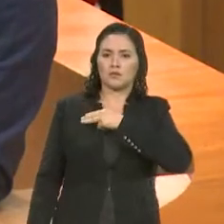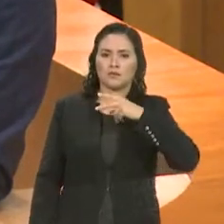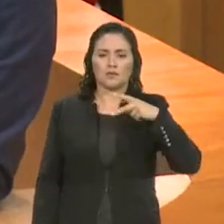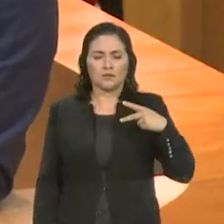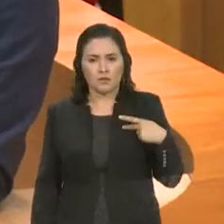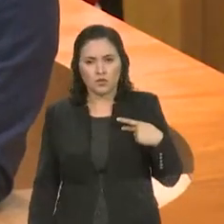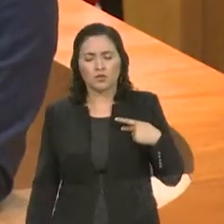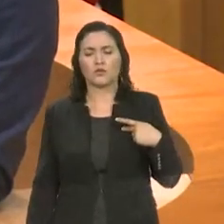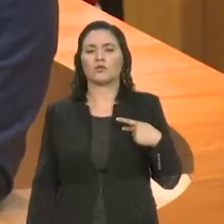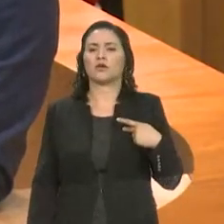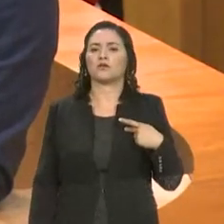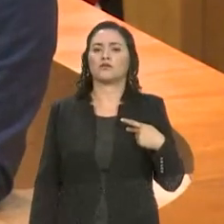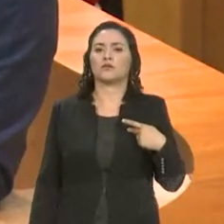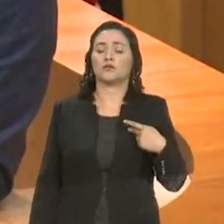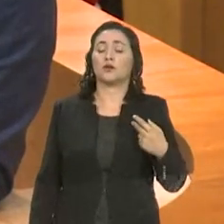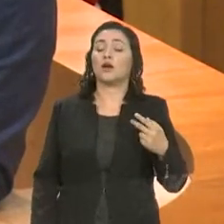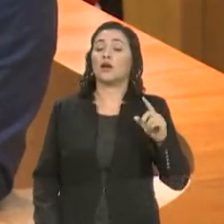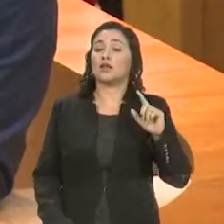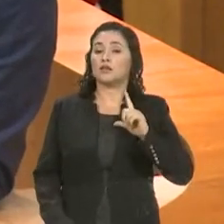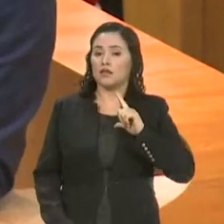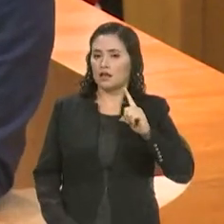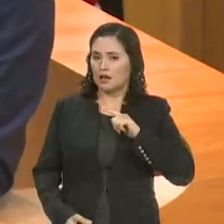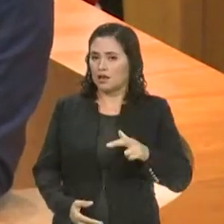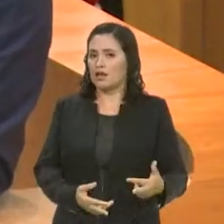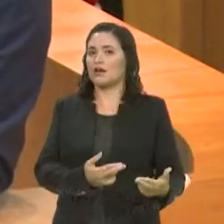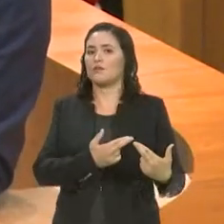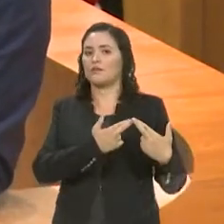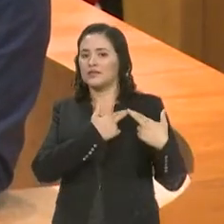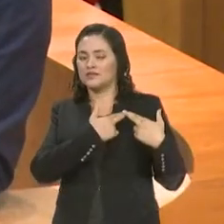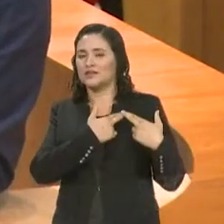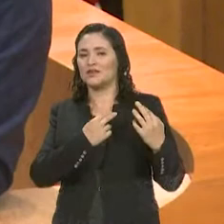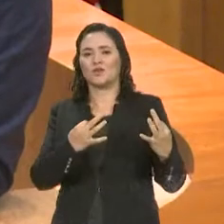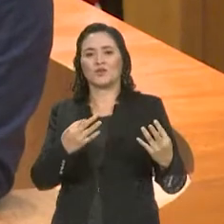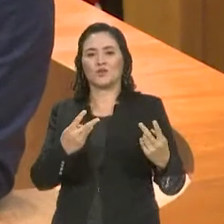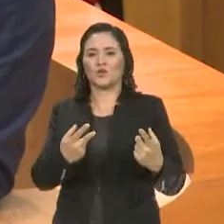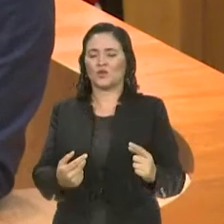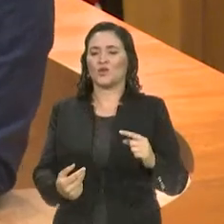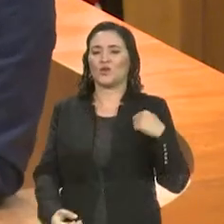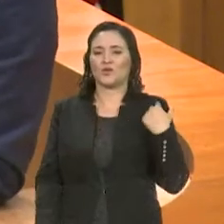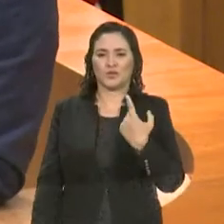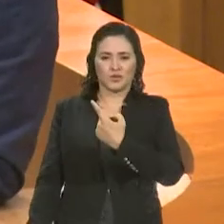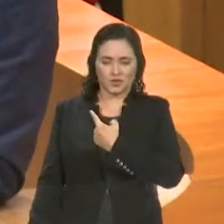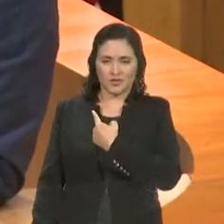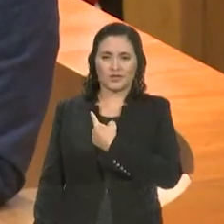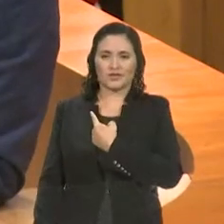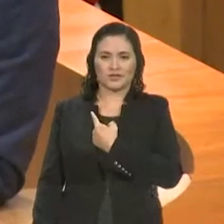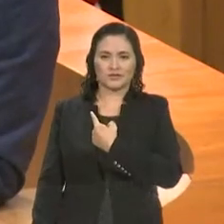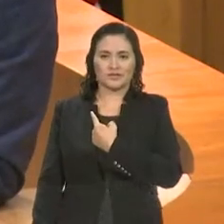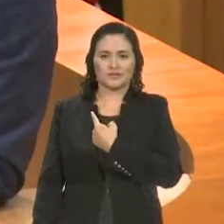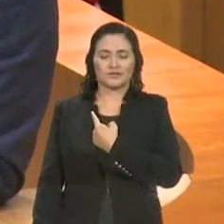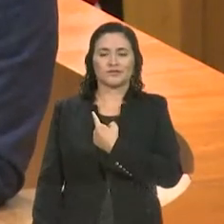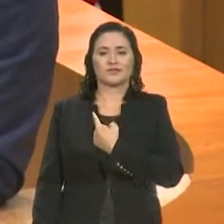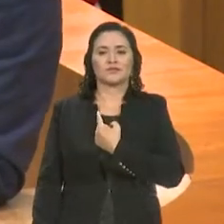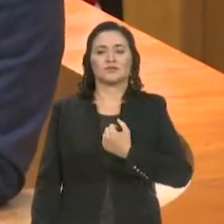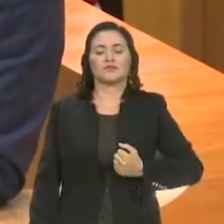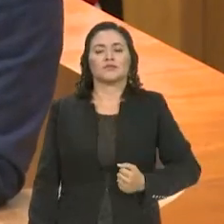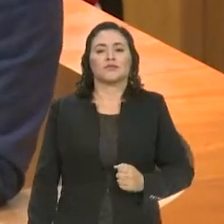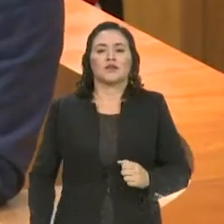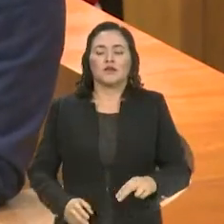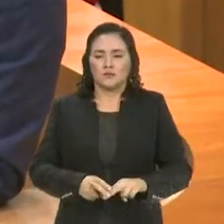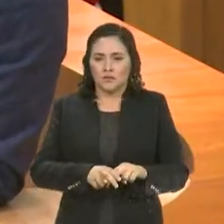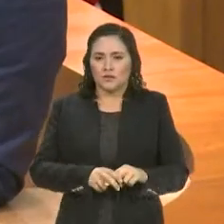tratamento de muita responsabilidade com todos nós na Assembleia, com todos os pares, e é por isso que nós nutrimos esse